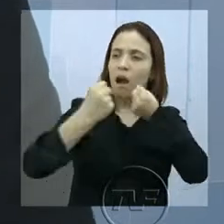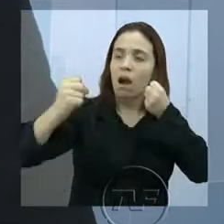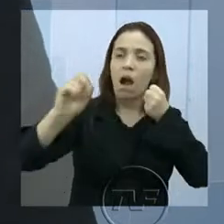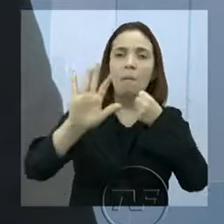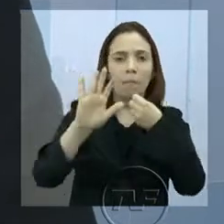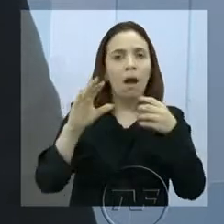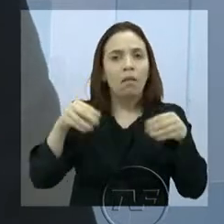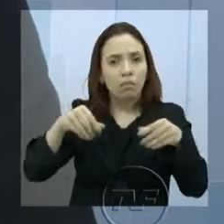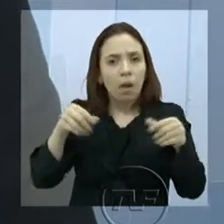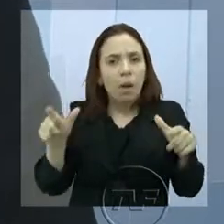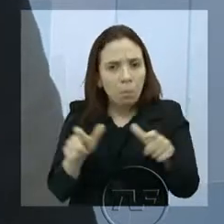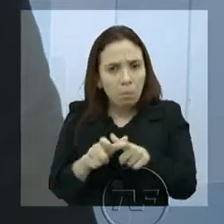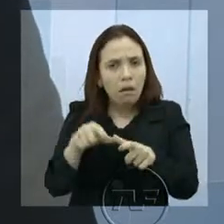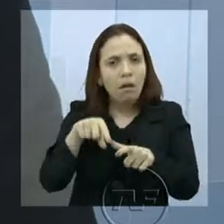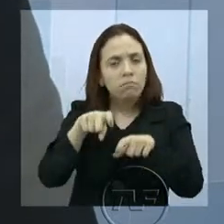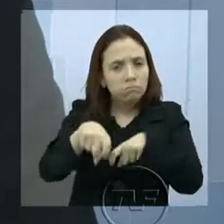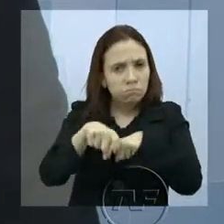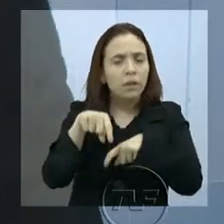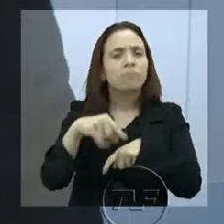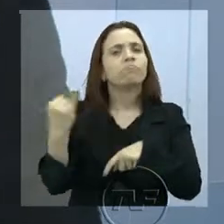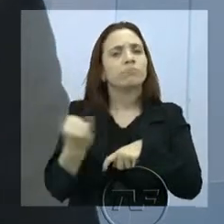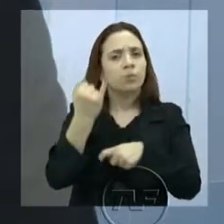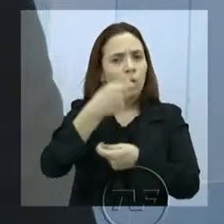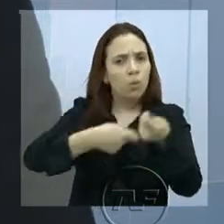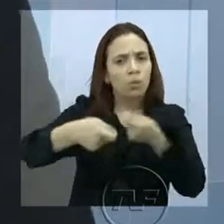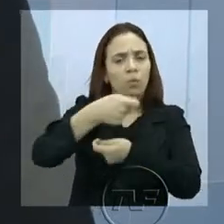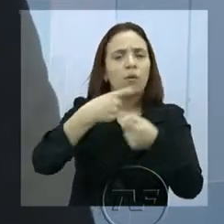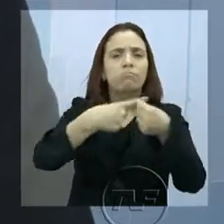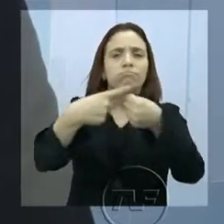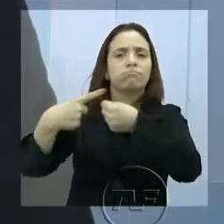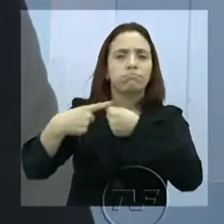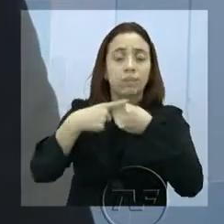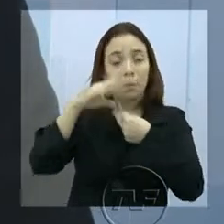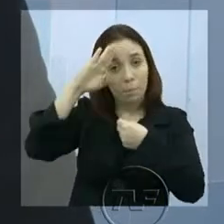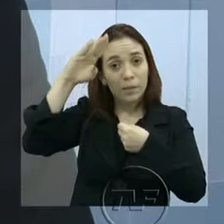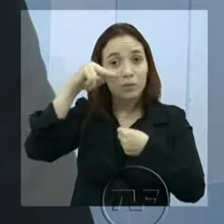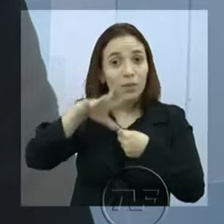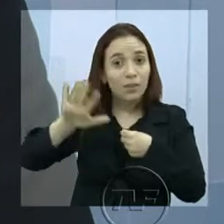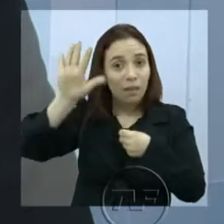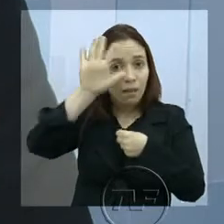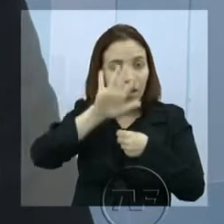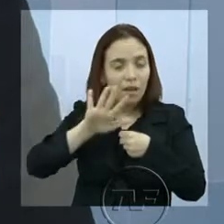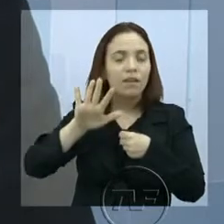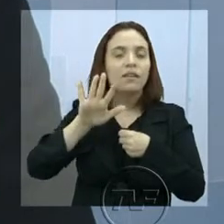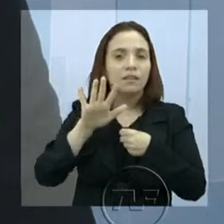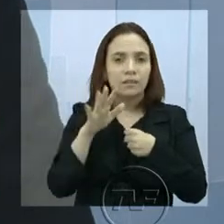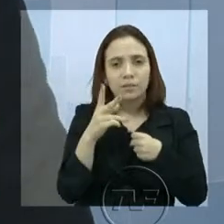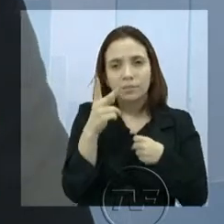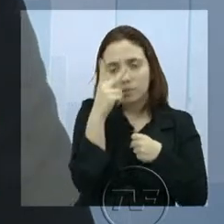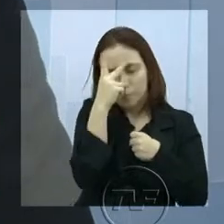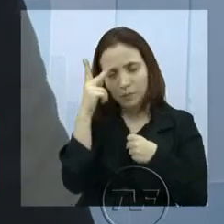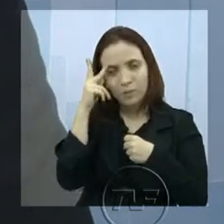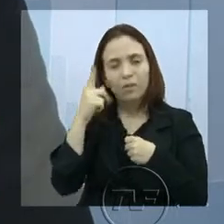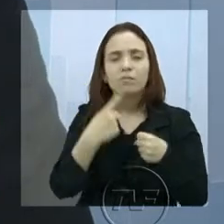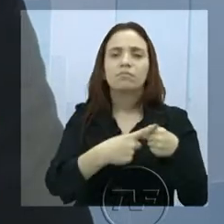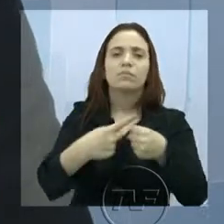muito importantes para as economias locais, e principalmente aqui no Nordeste. Os lavradores, literalmente, eles